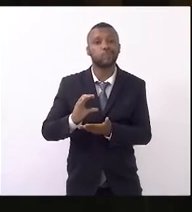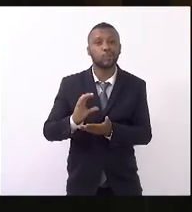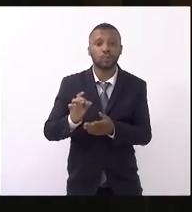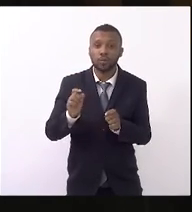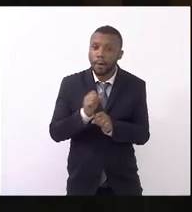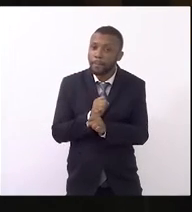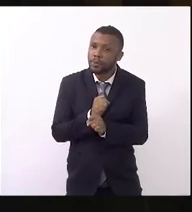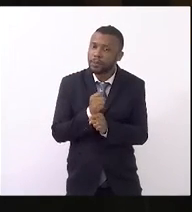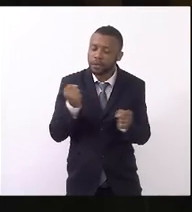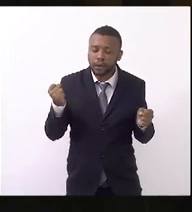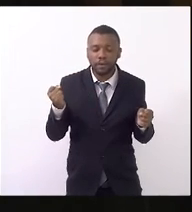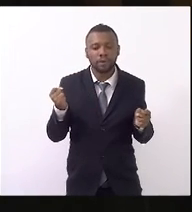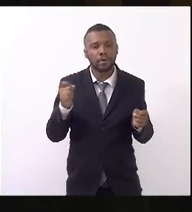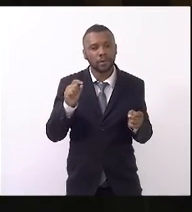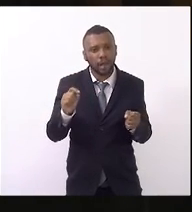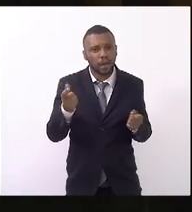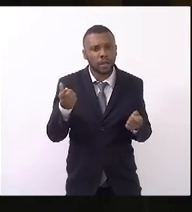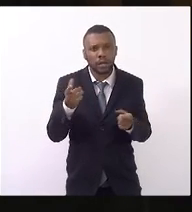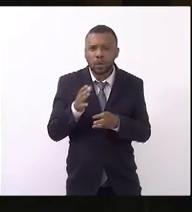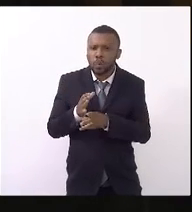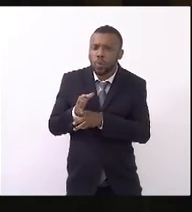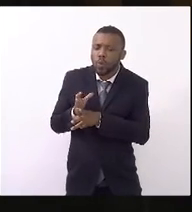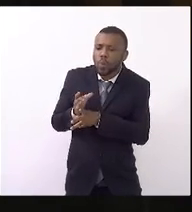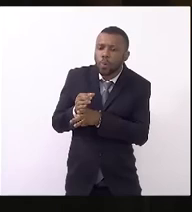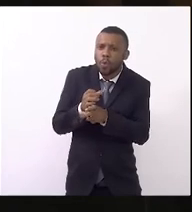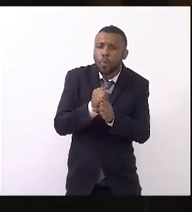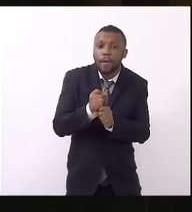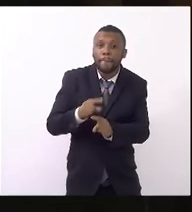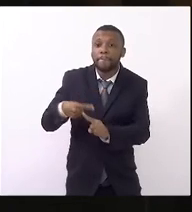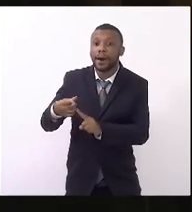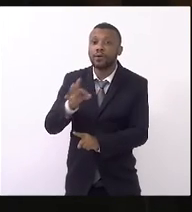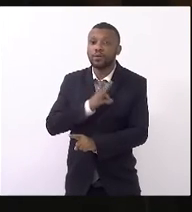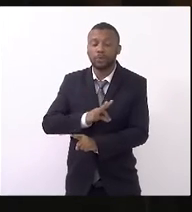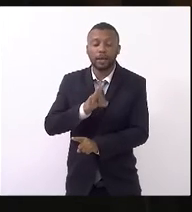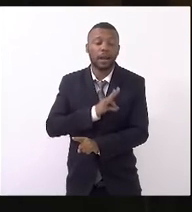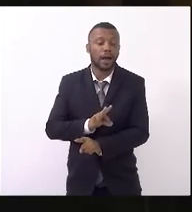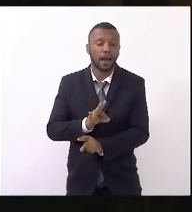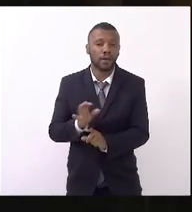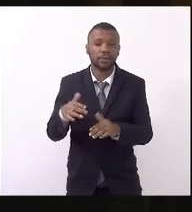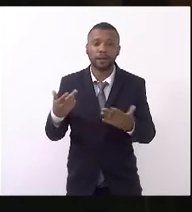tudo com o seu salário. E aí hoje,